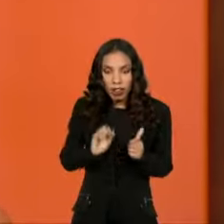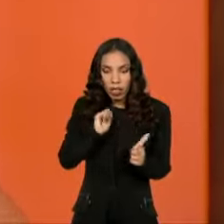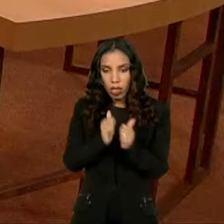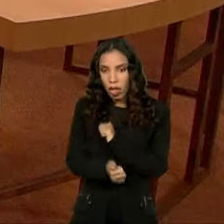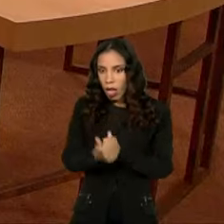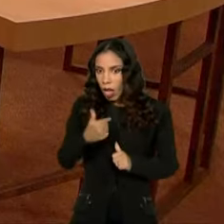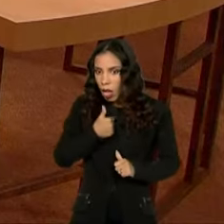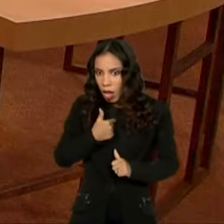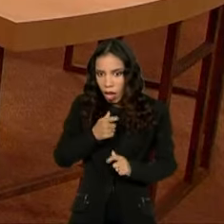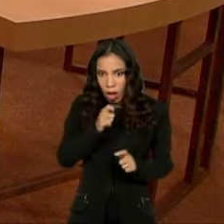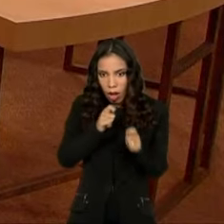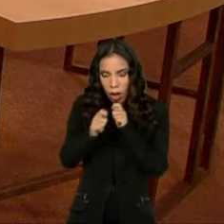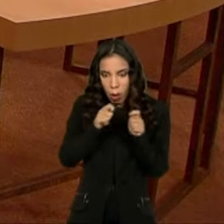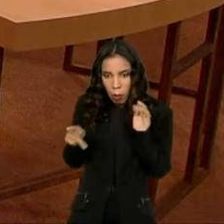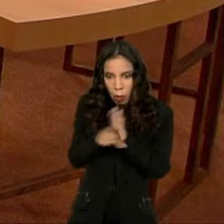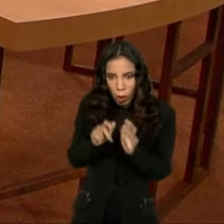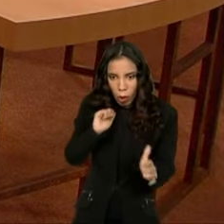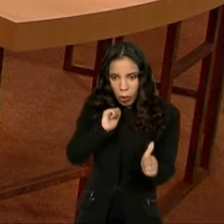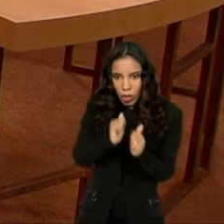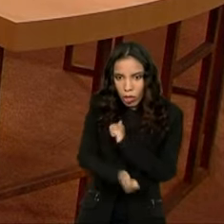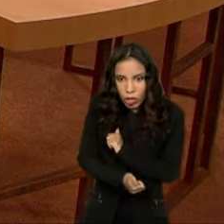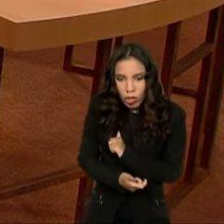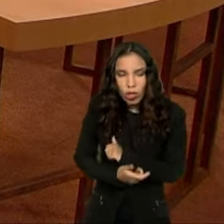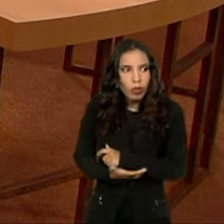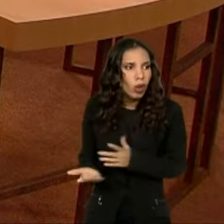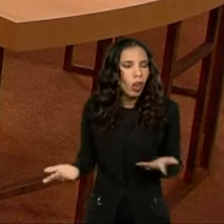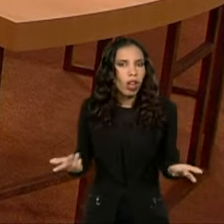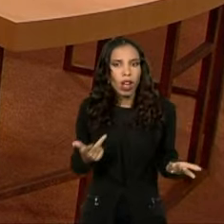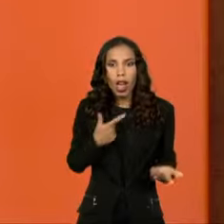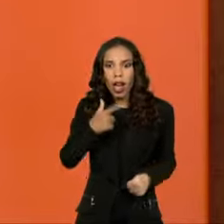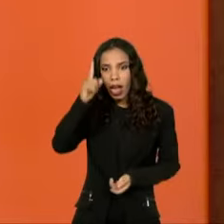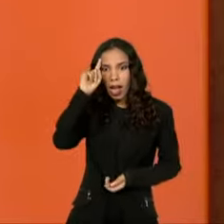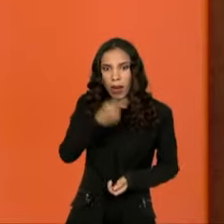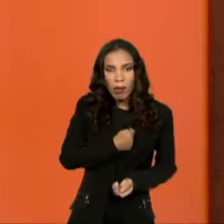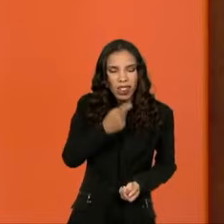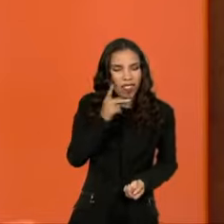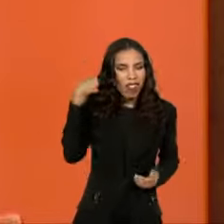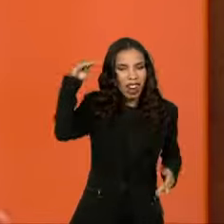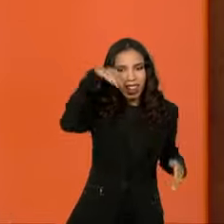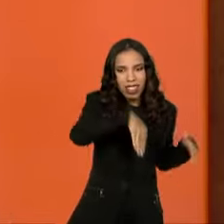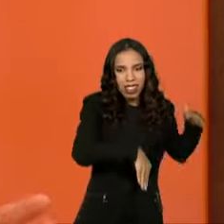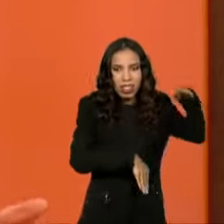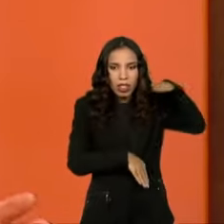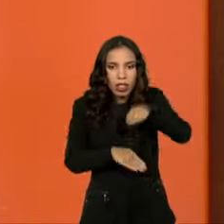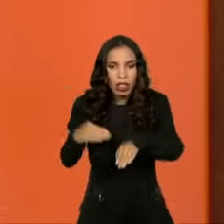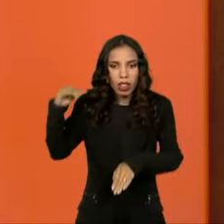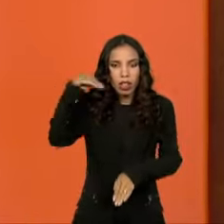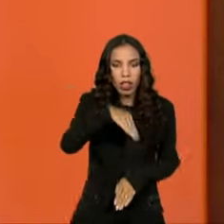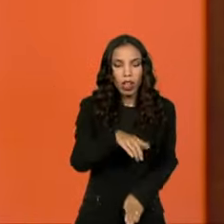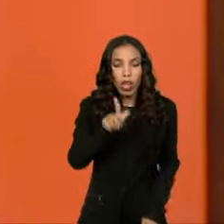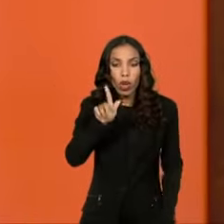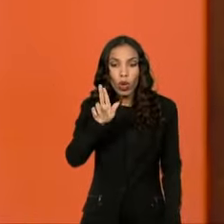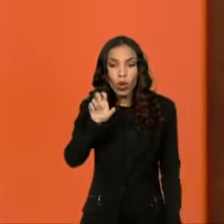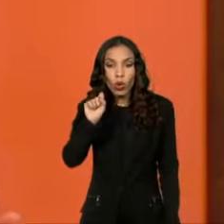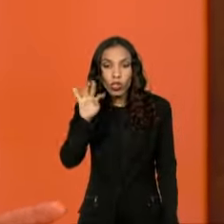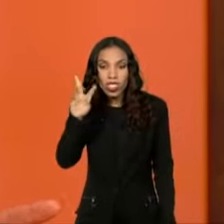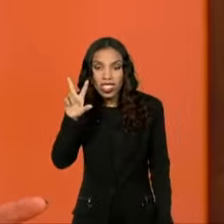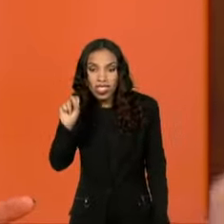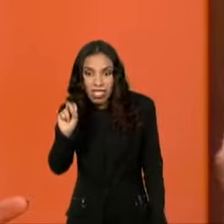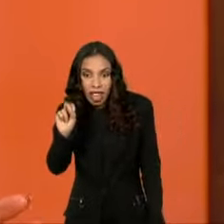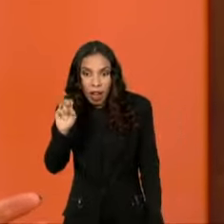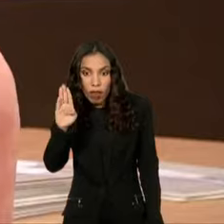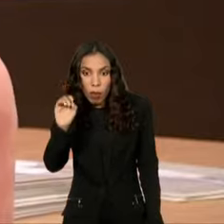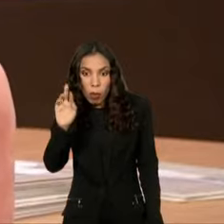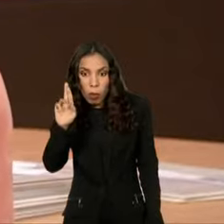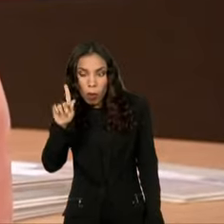repórter que cobria esporte no dia a dia, e aí me mandaram fazer a natação. Chego lá, o nosso nadador, Gustavo Borges, foi medalha de prata.